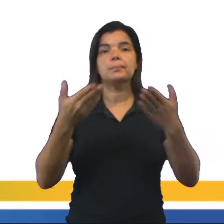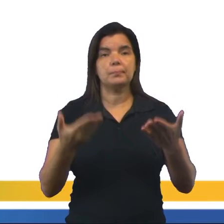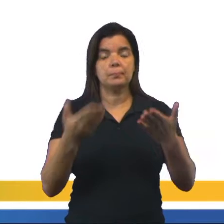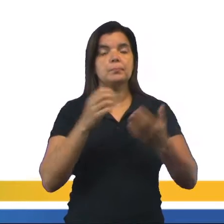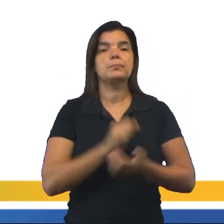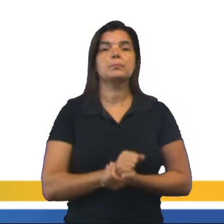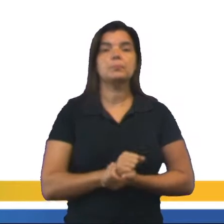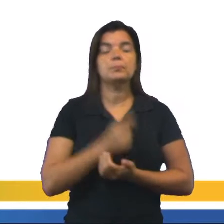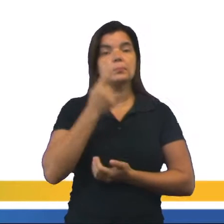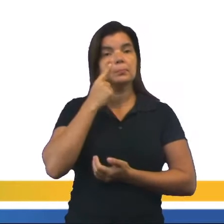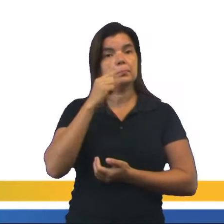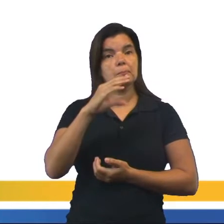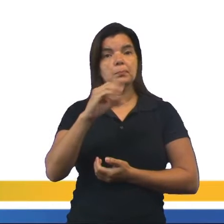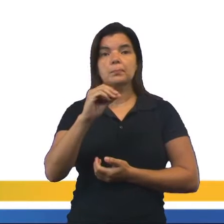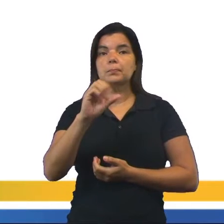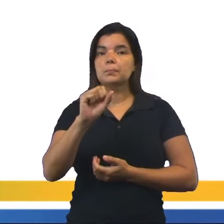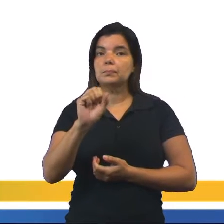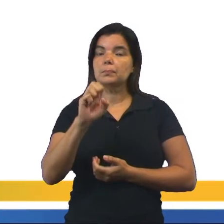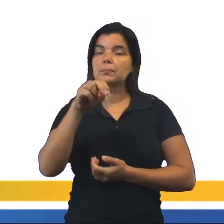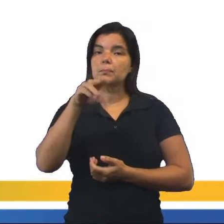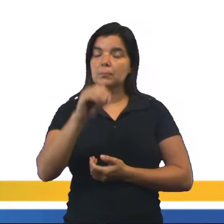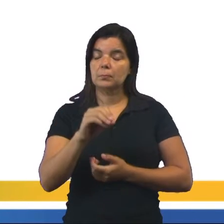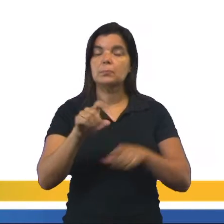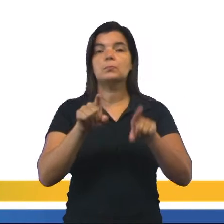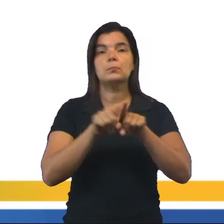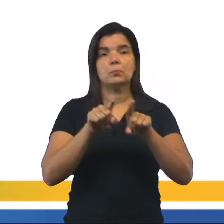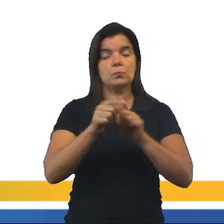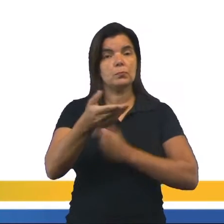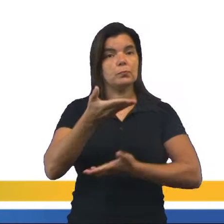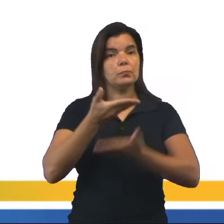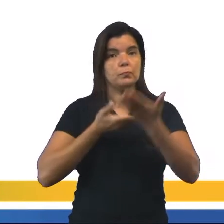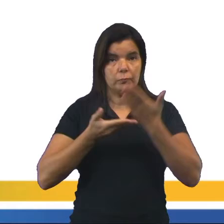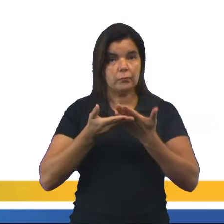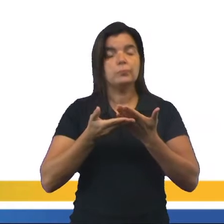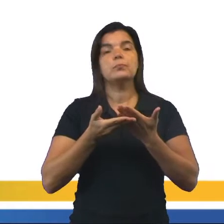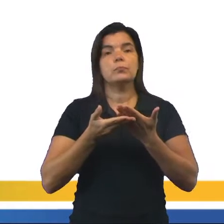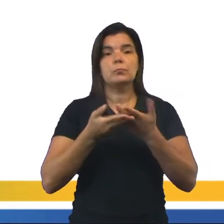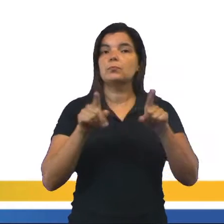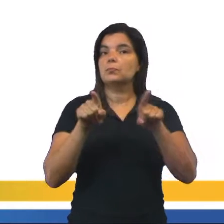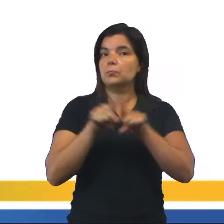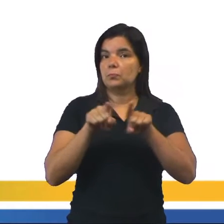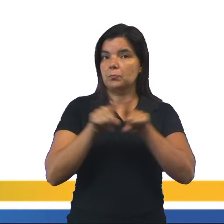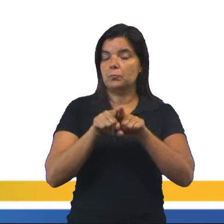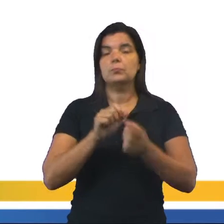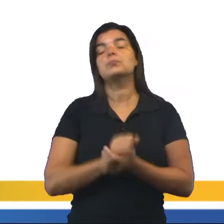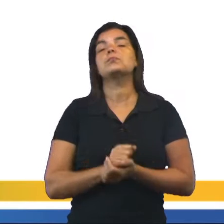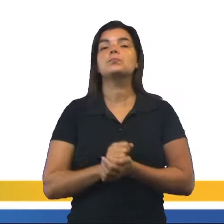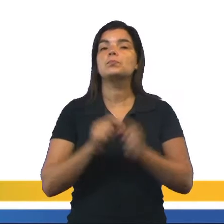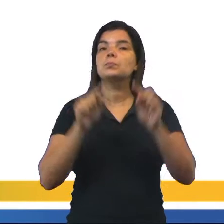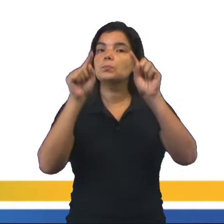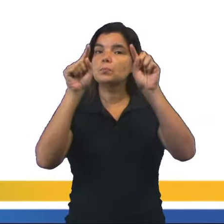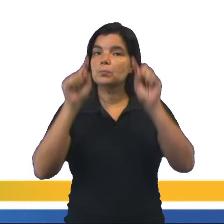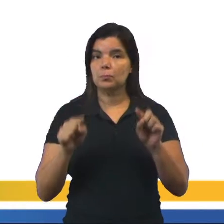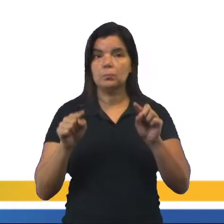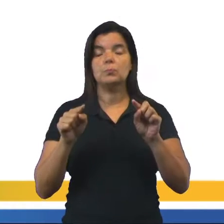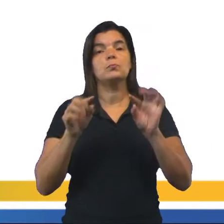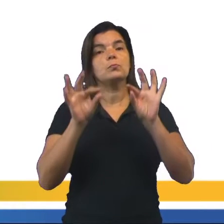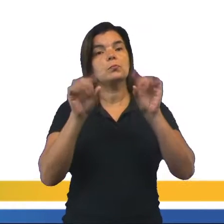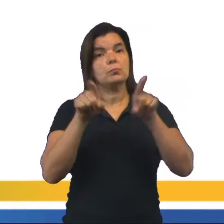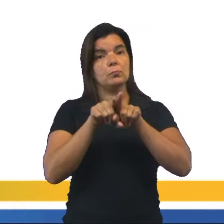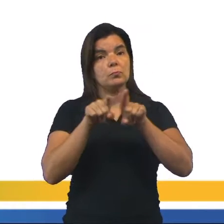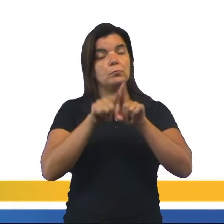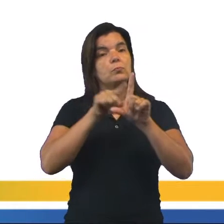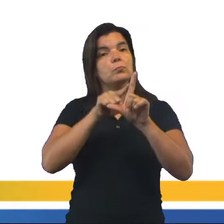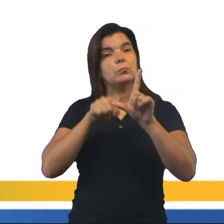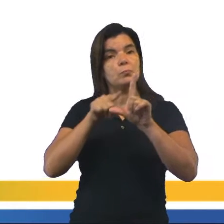Assim, pela lei dos cossenos, temos as seguintes relações entre os lados e os